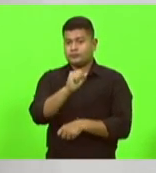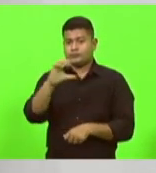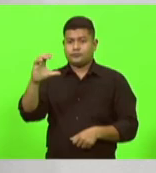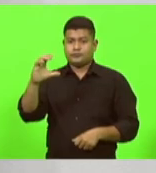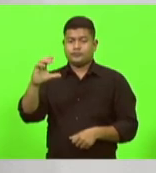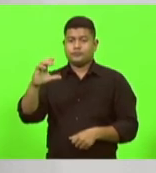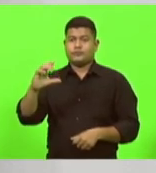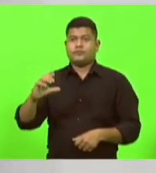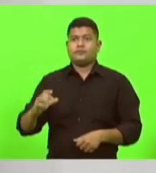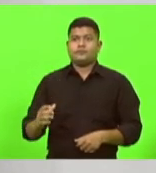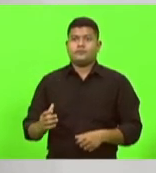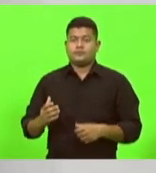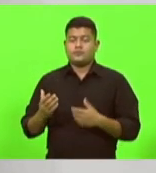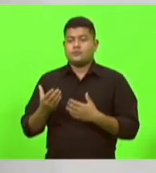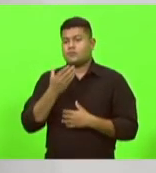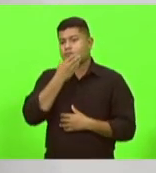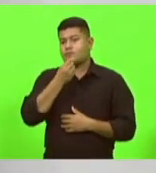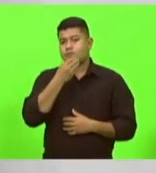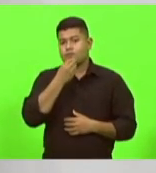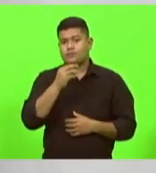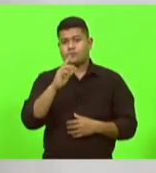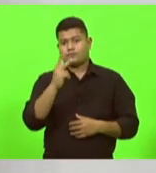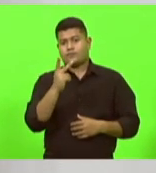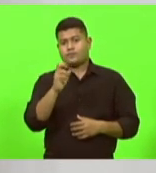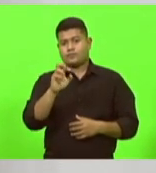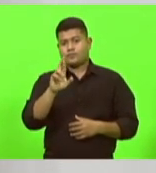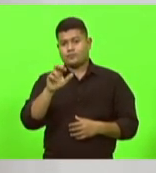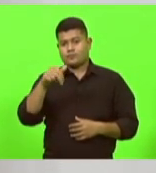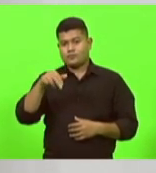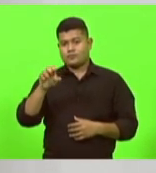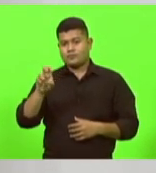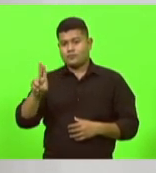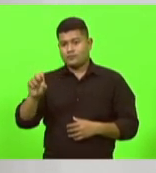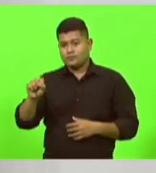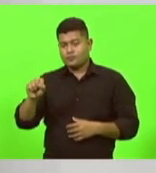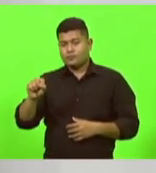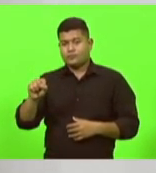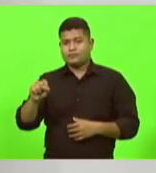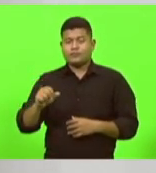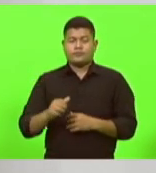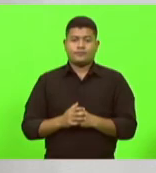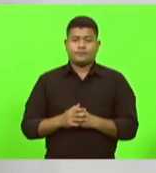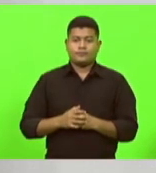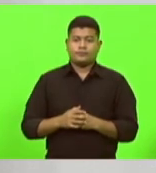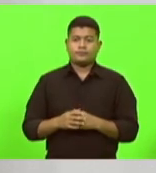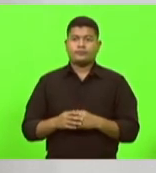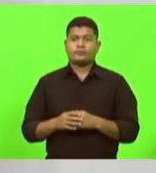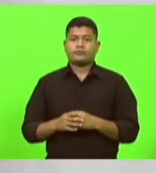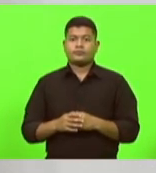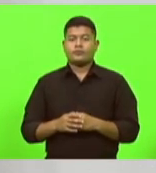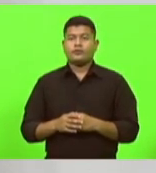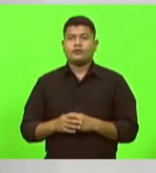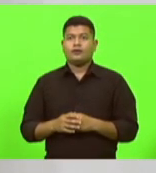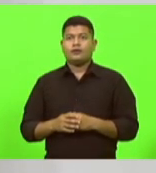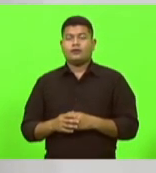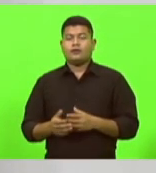o conselheiro Erneus de Nadal. E, ao cumprimentar o conselheiro